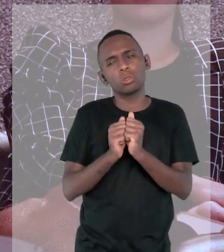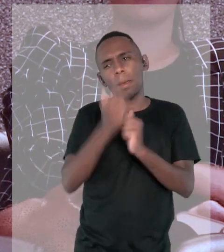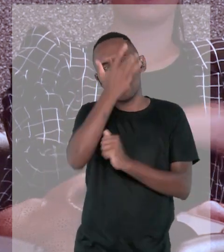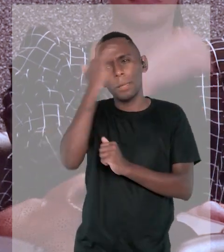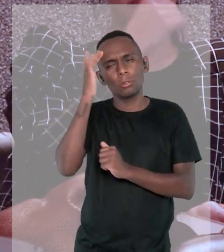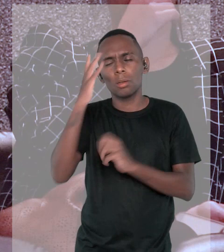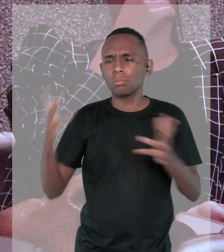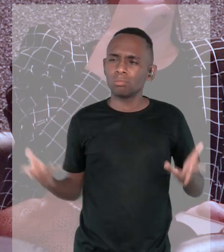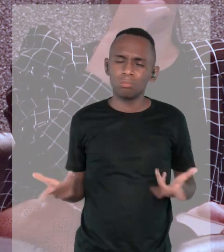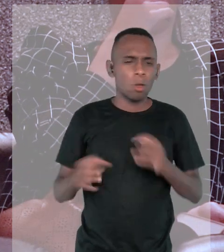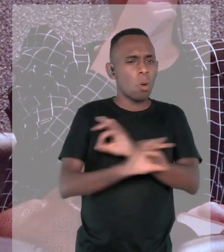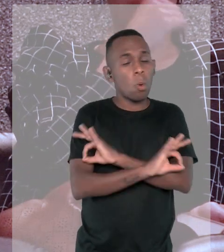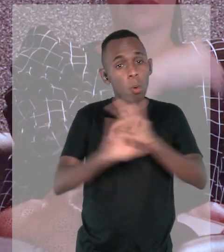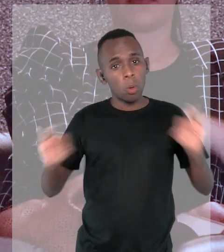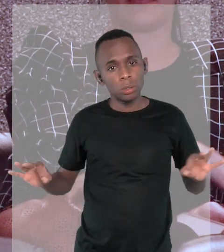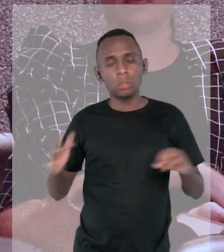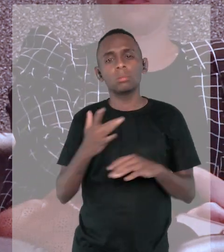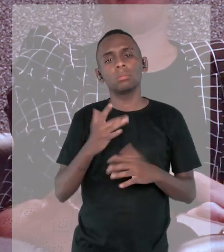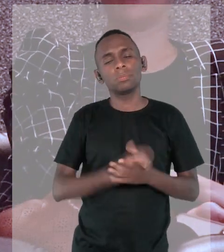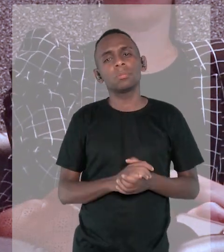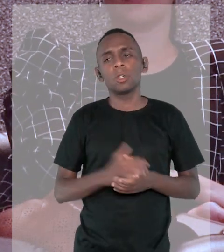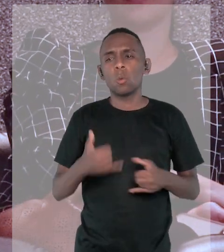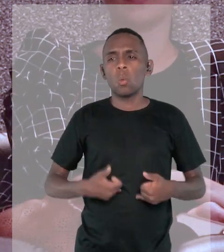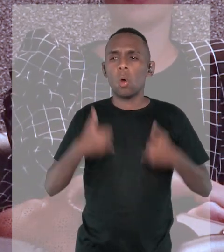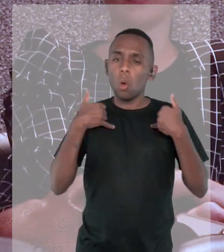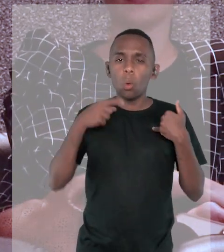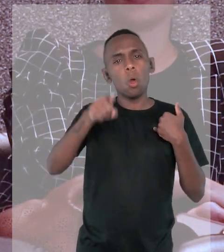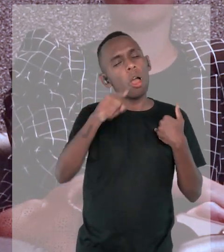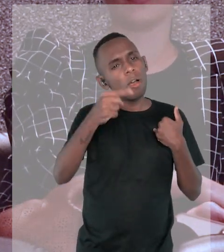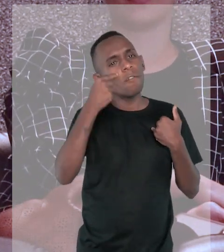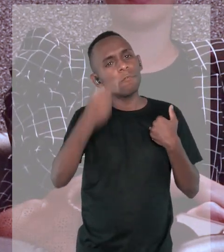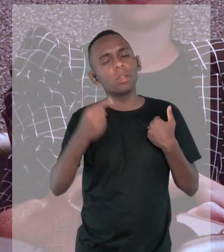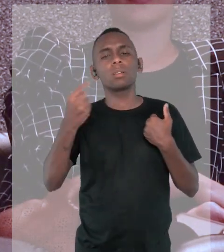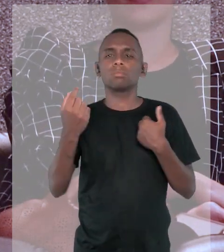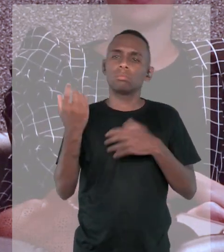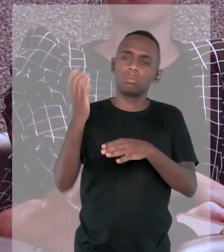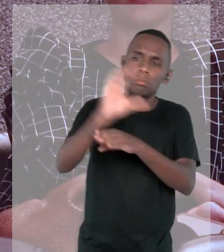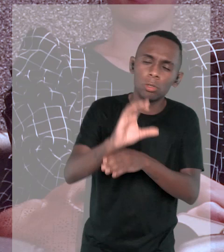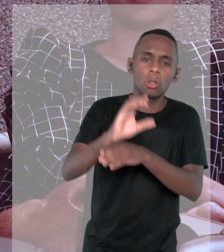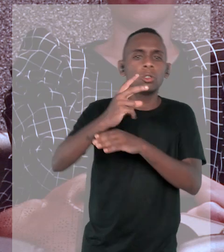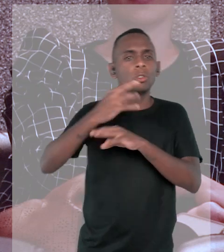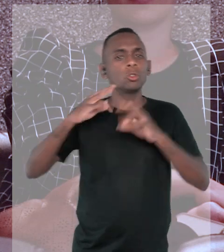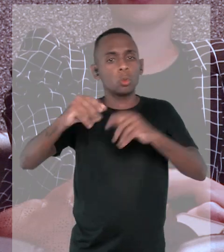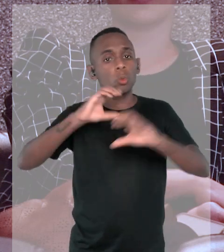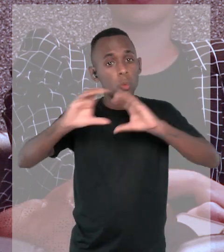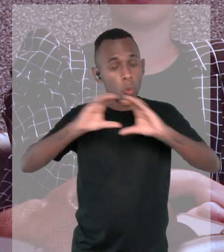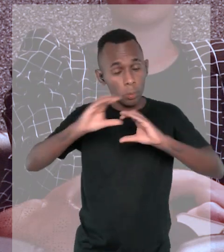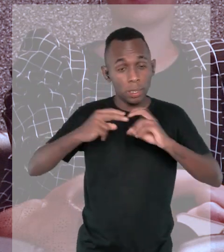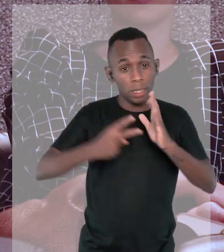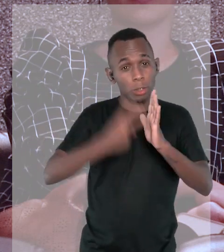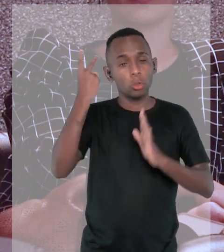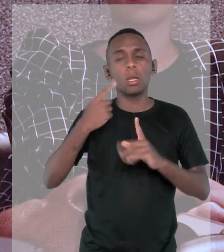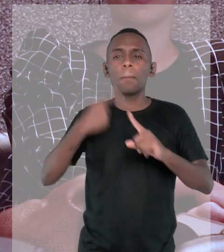pessoa generosa. E assim, é uma honra te ver nesse lugar, lançando o Tudo Comunica 2, porque eu